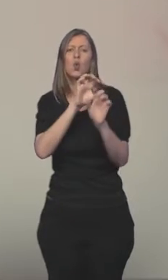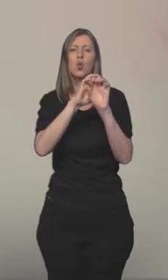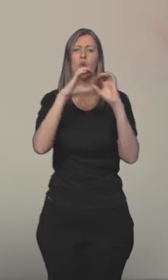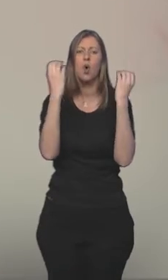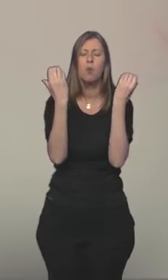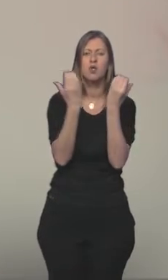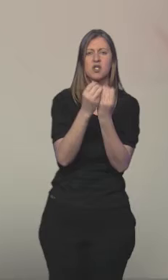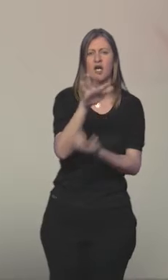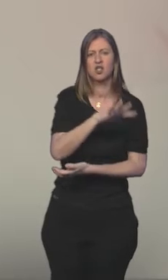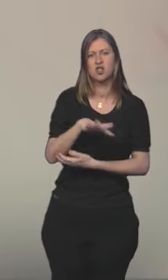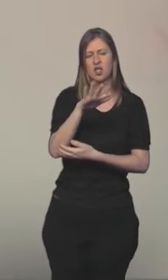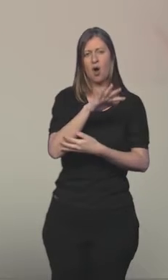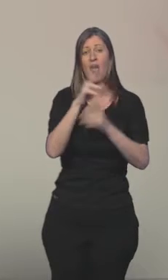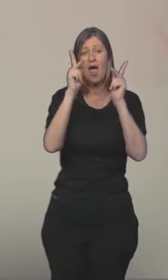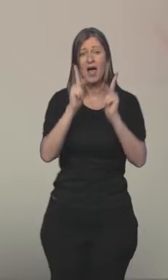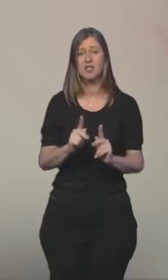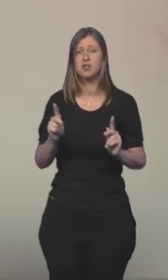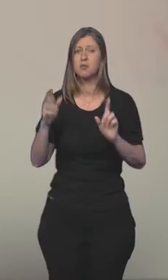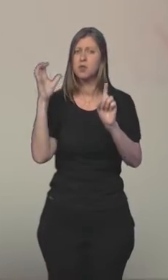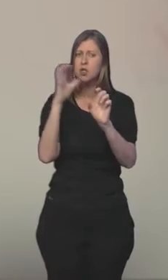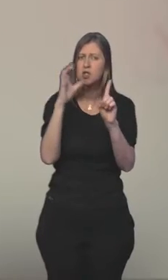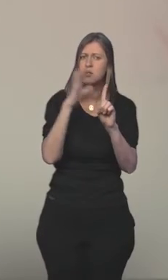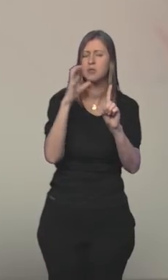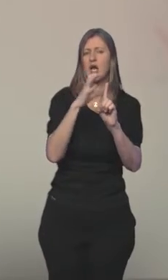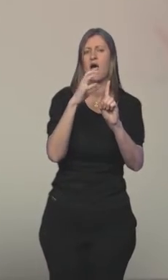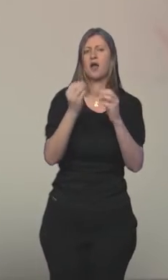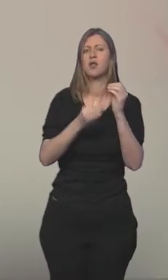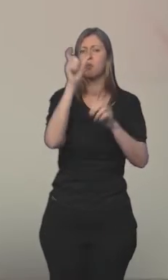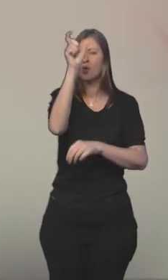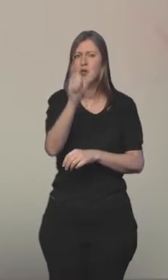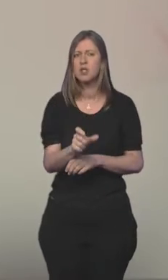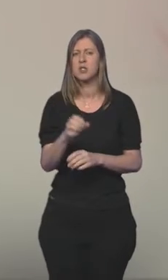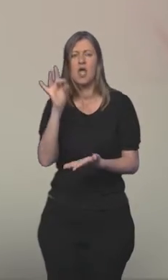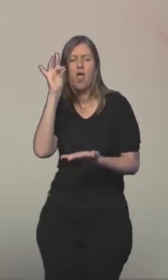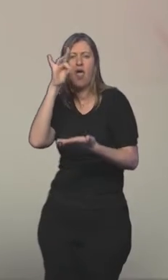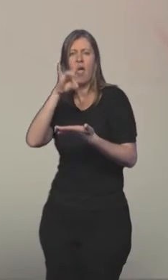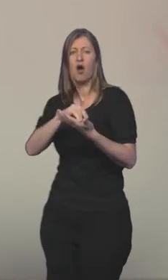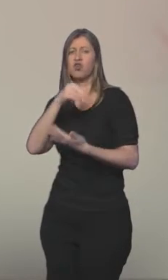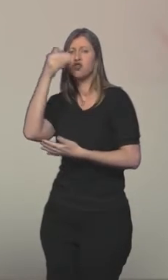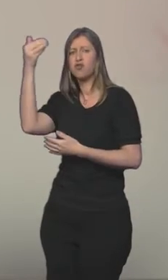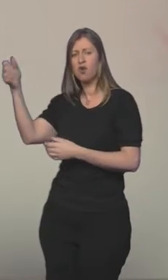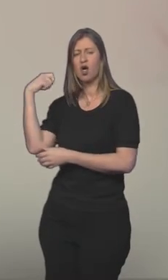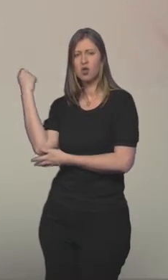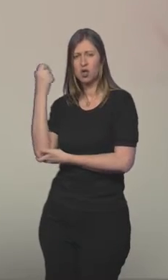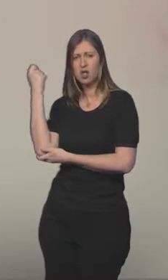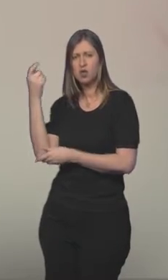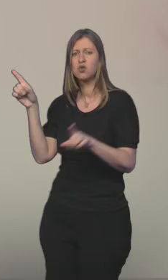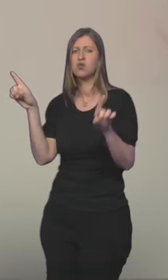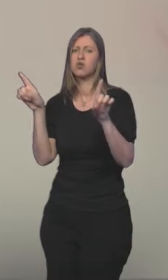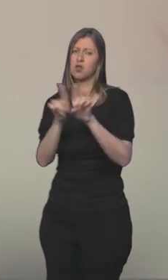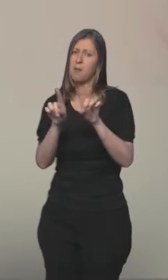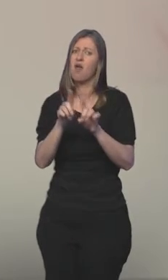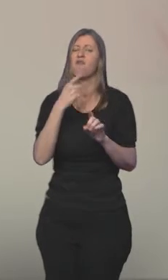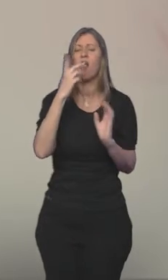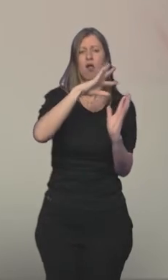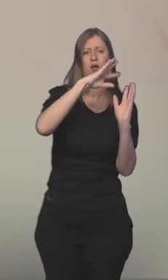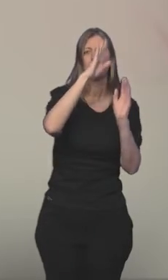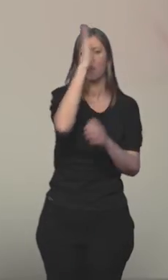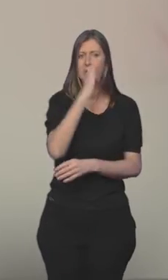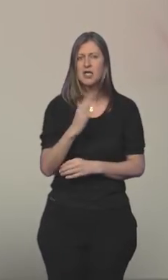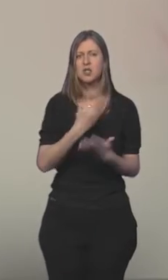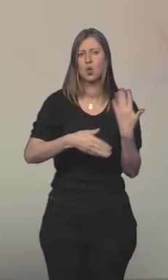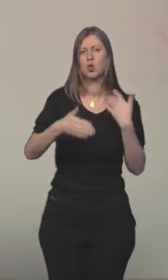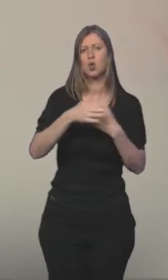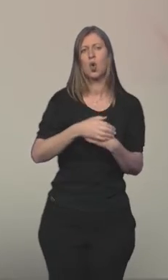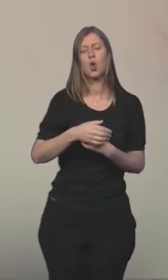geral. E estas pessoas inspiradas por cases reais, cases de fora daqui do Rio Grande do Sul, a gente fala do